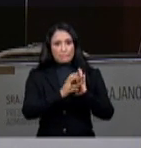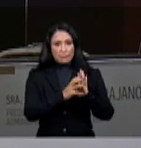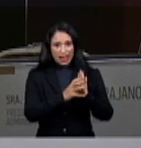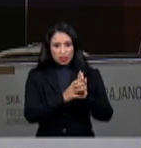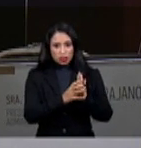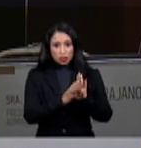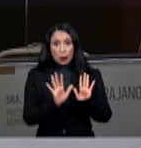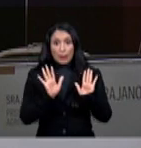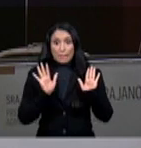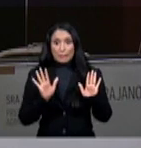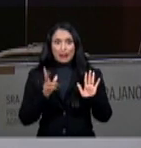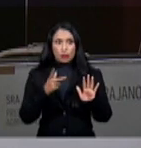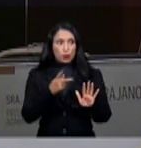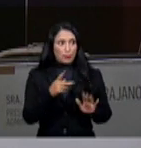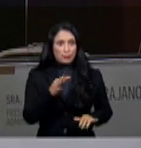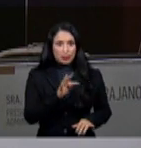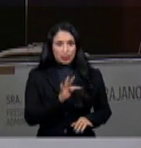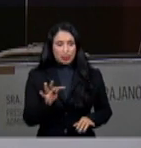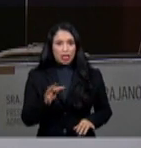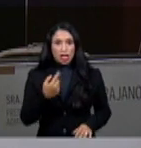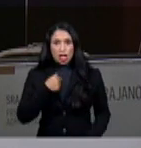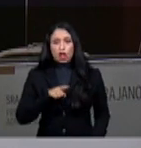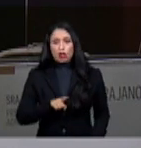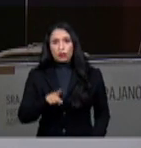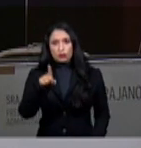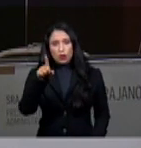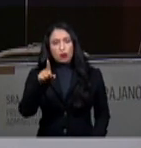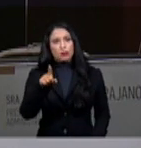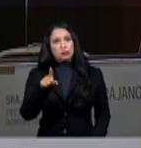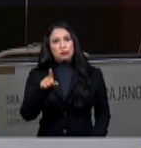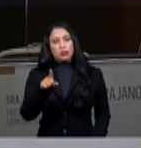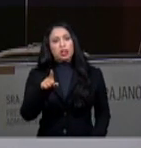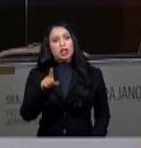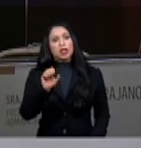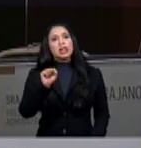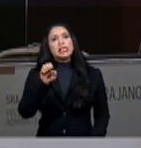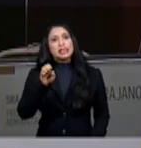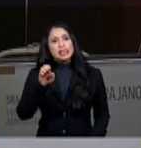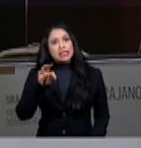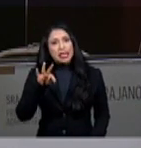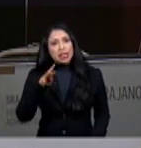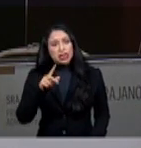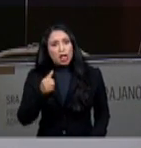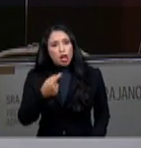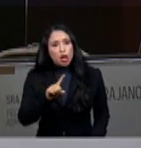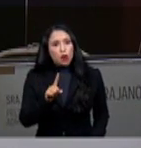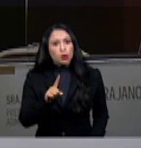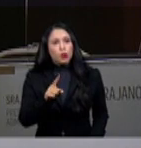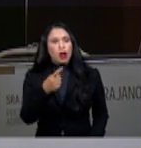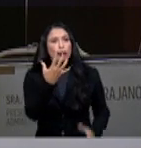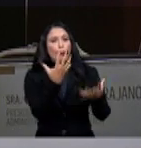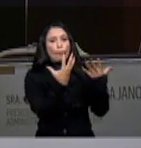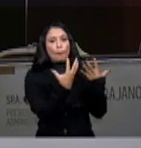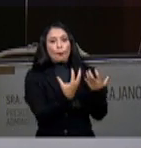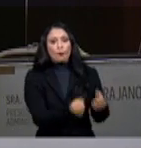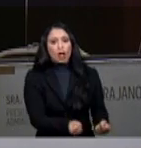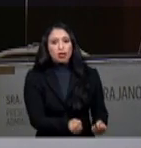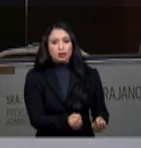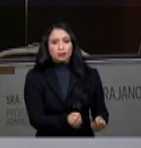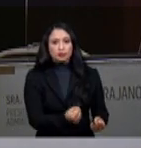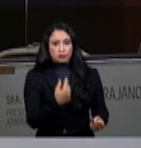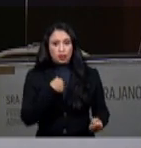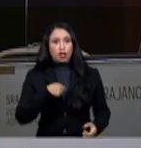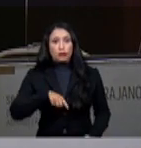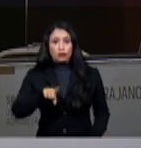fazendo alguma coisa como eu vou para o Sertão já oito anos mas lá para o Sertão mesmo para eu vou terça-feira de novo levar um presidente